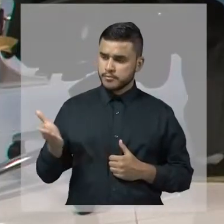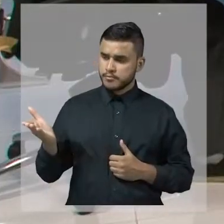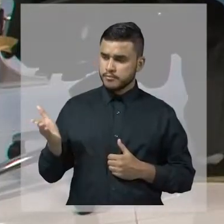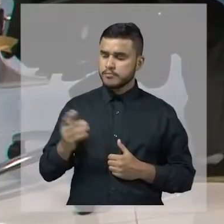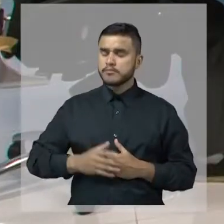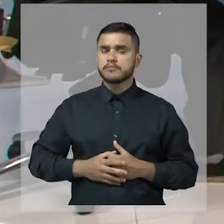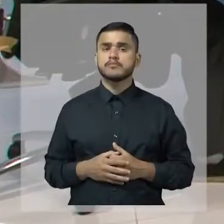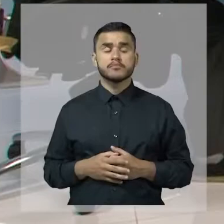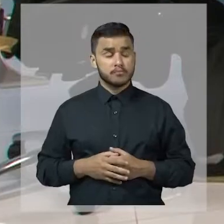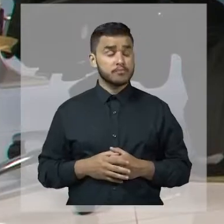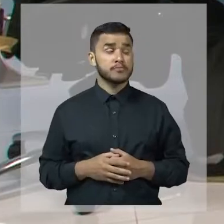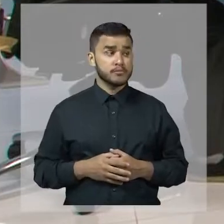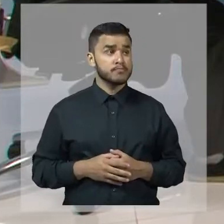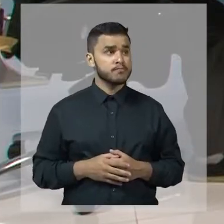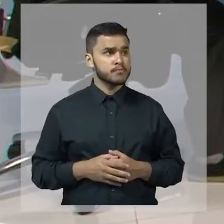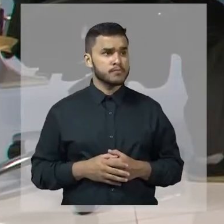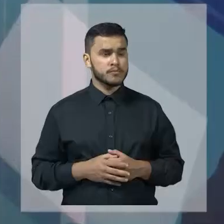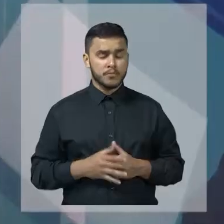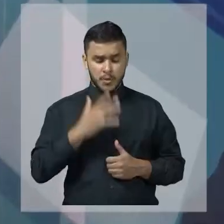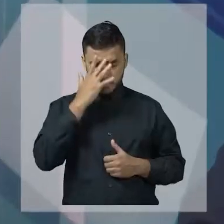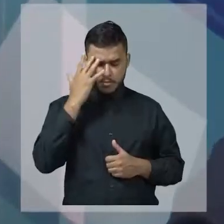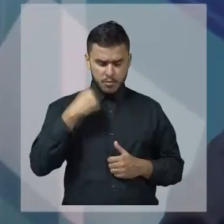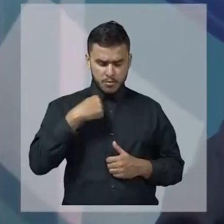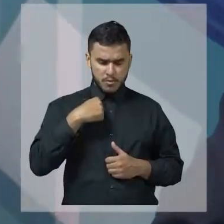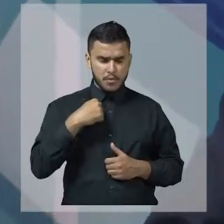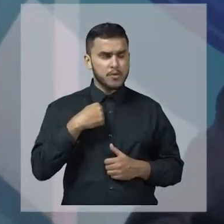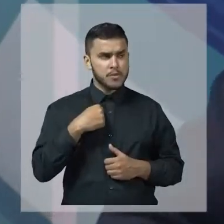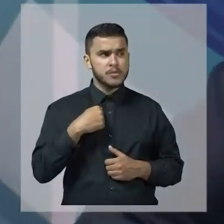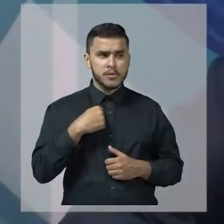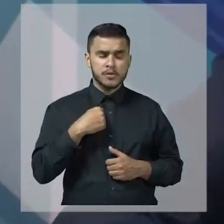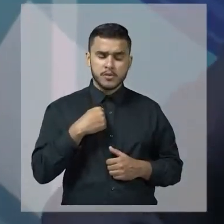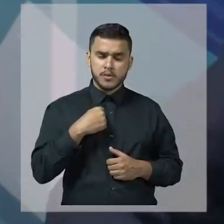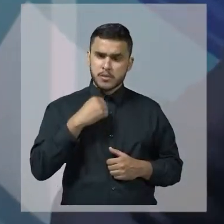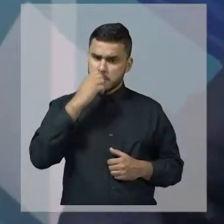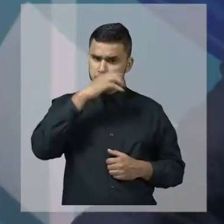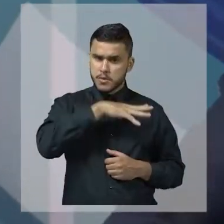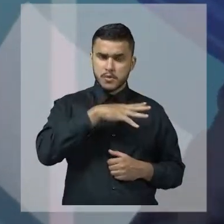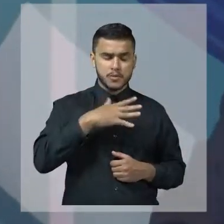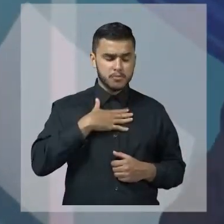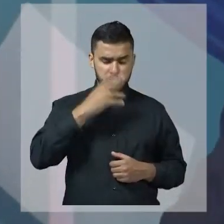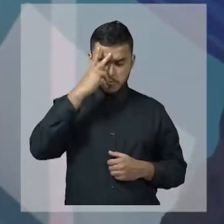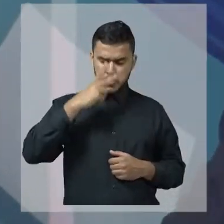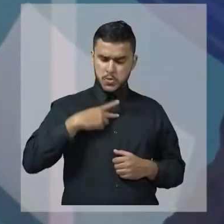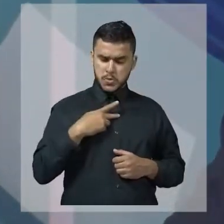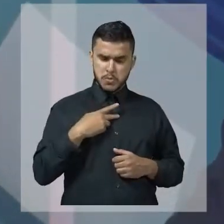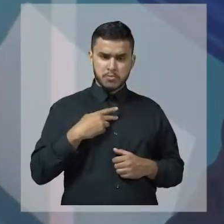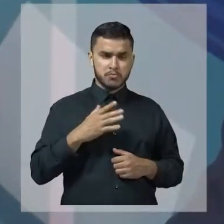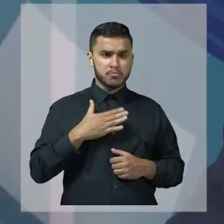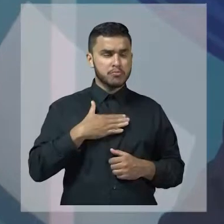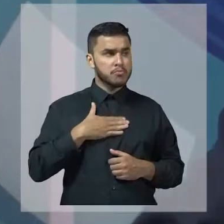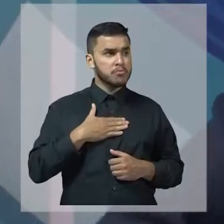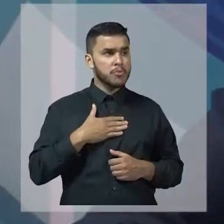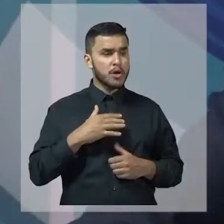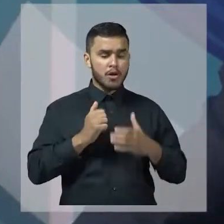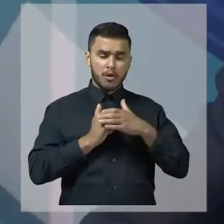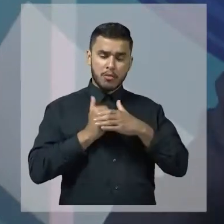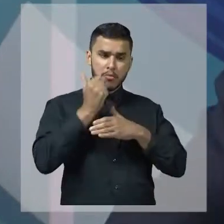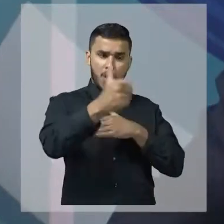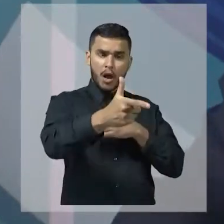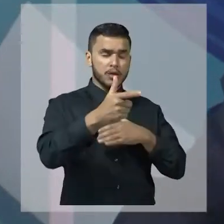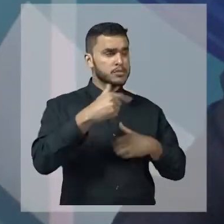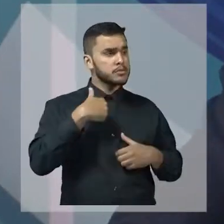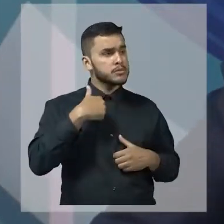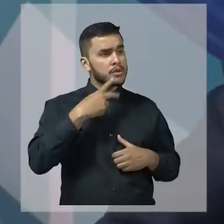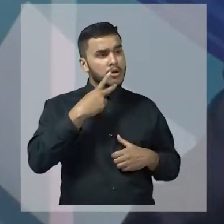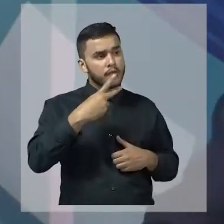homem é agressivo, é autodestrutivo e ele é egocêntrico. Cabe à civilização